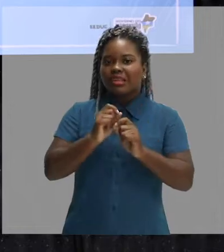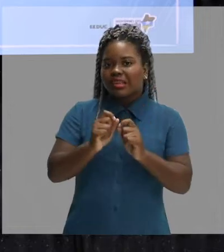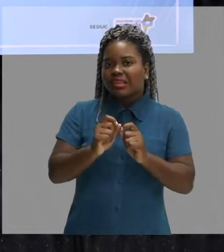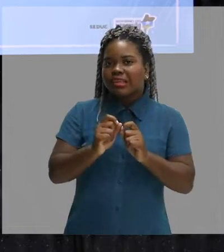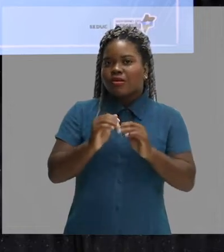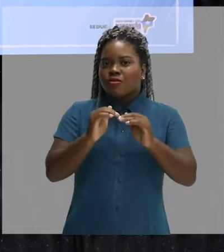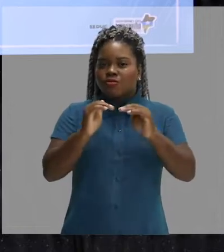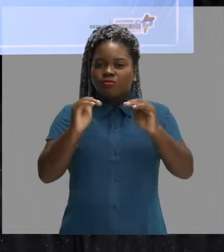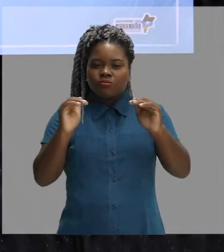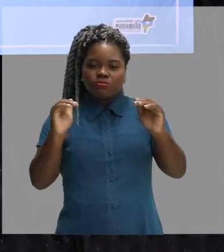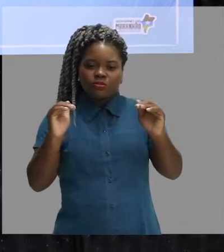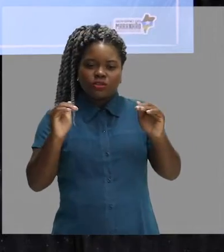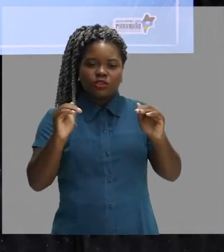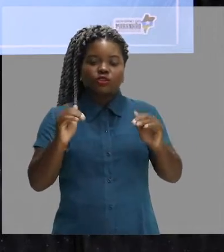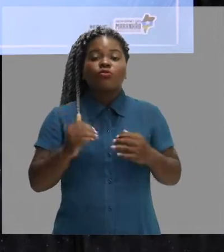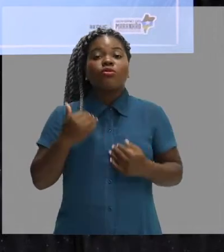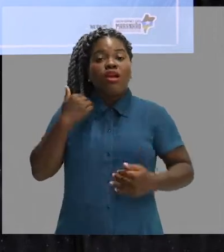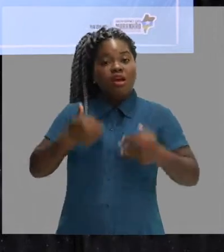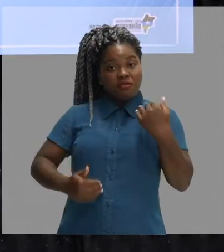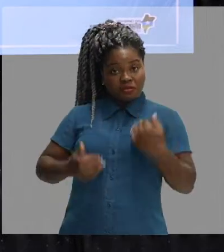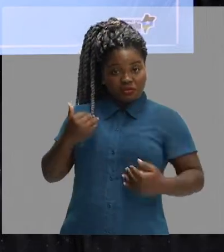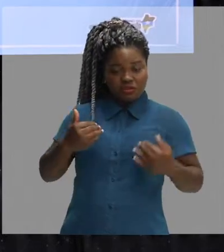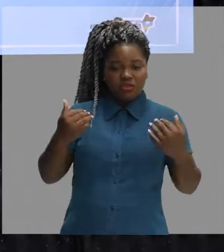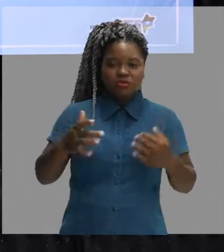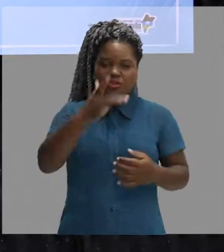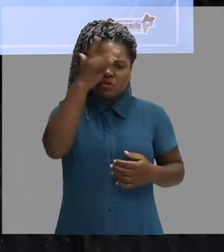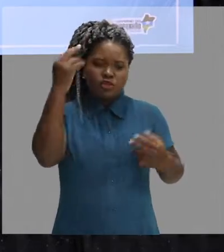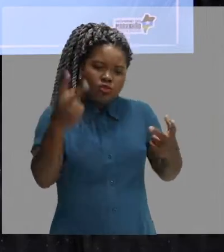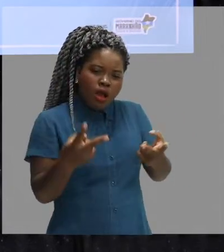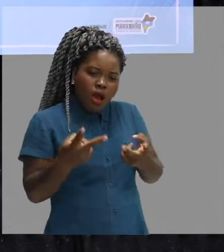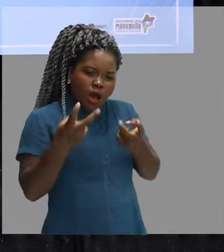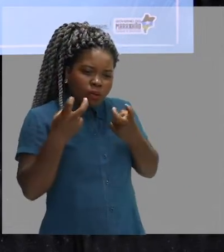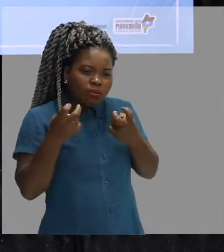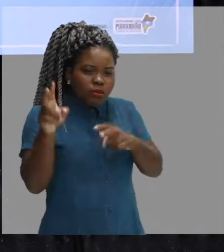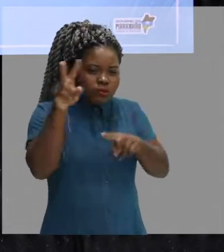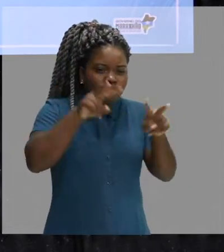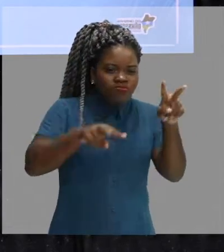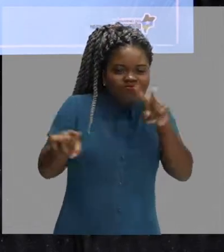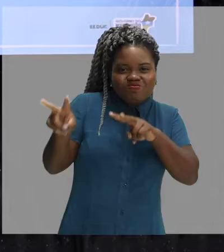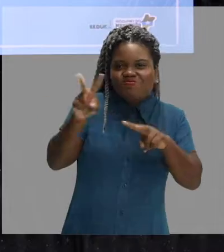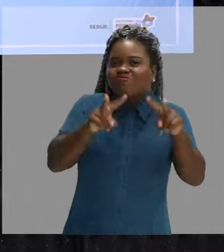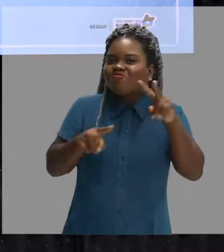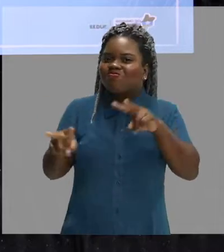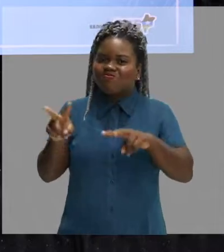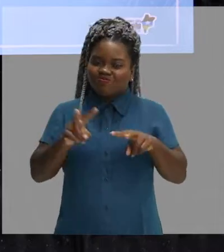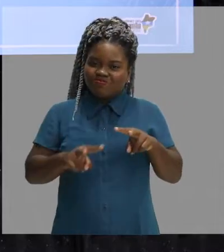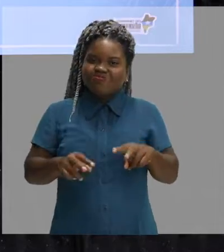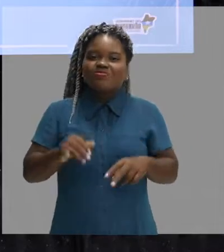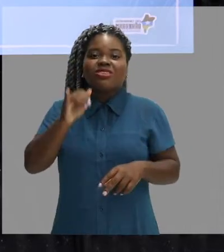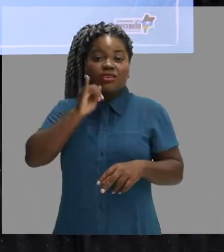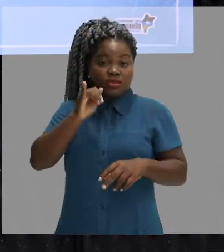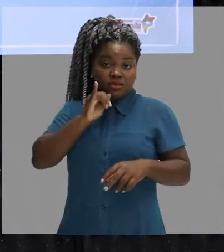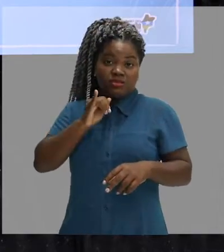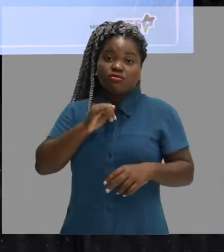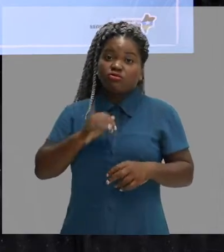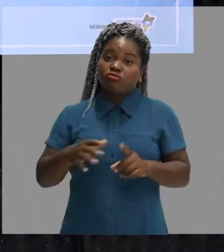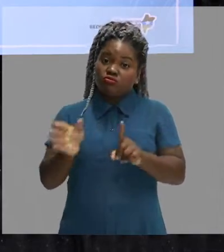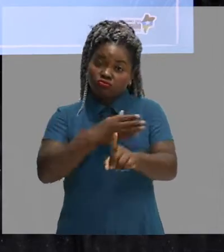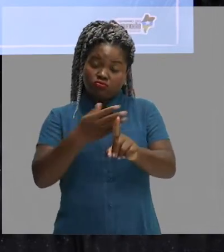no nível do que é físico, do que é perceptível, do que é visível, como, por exemplo, as